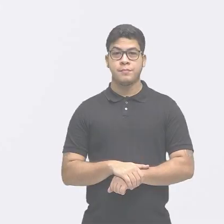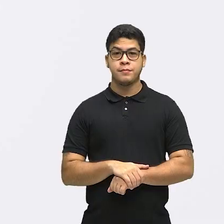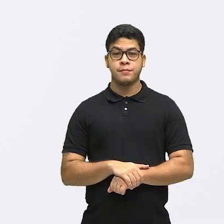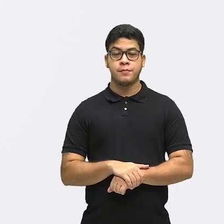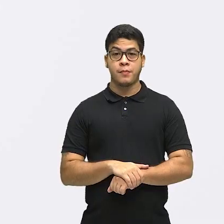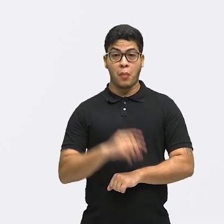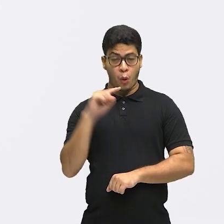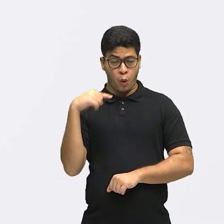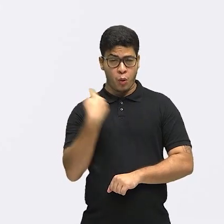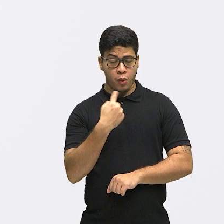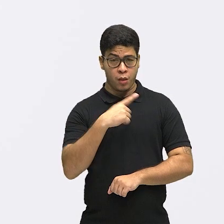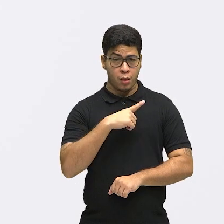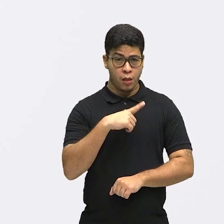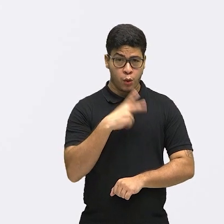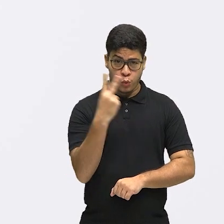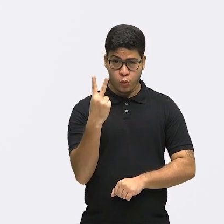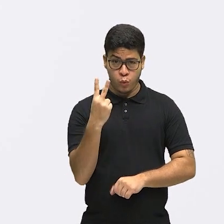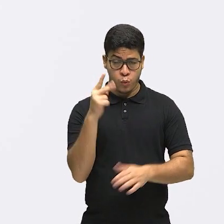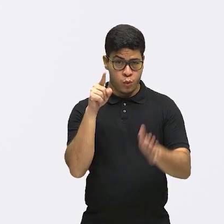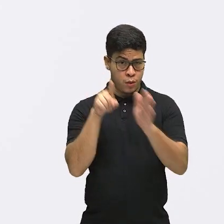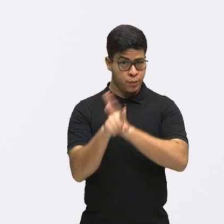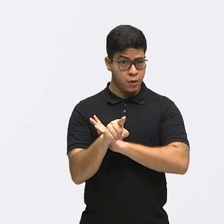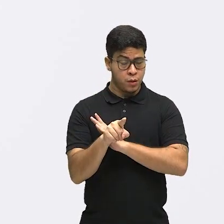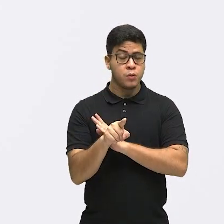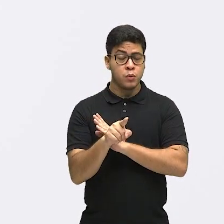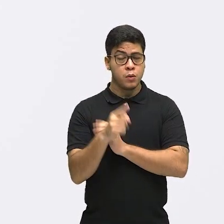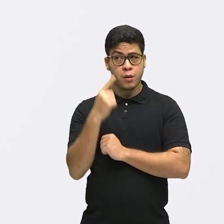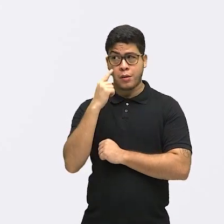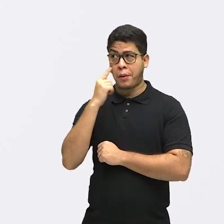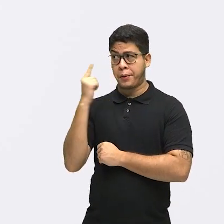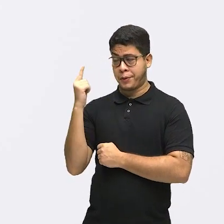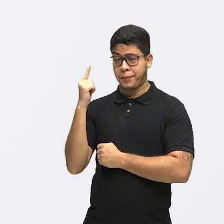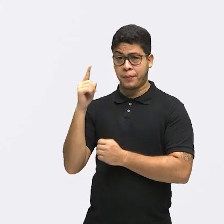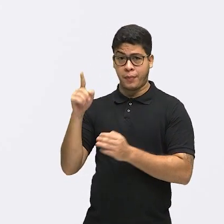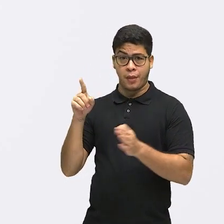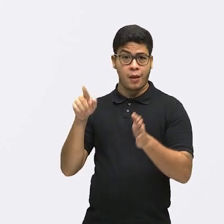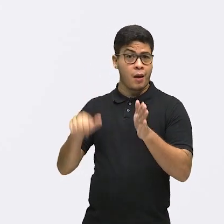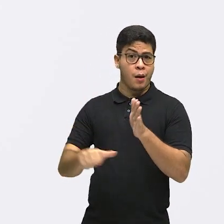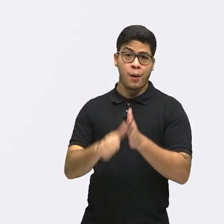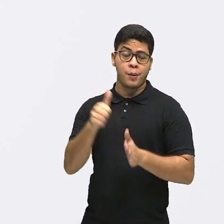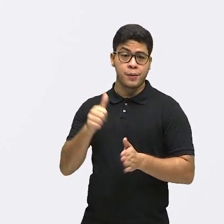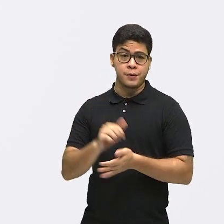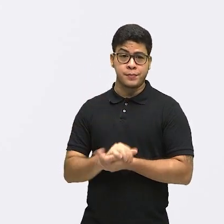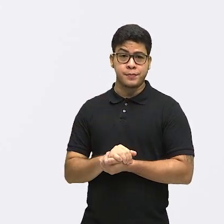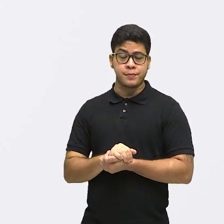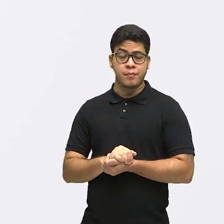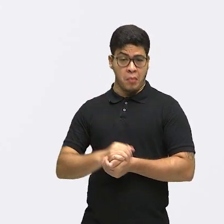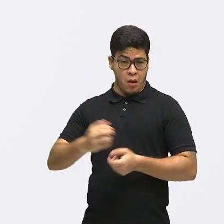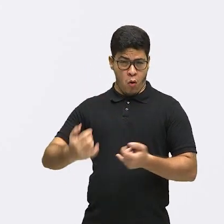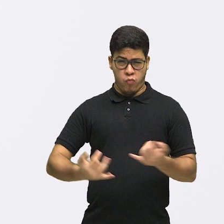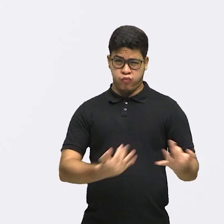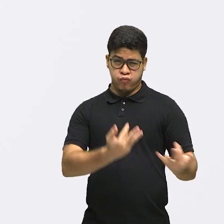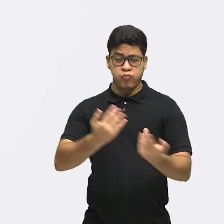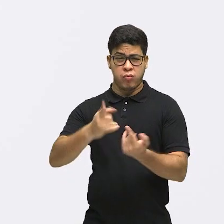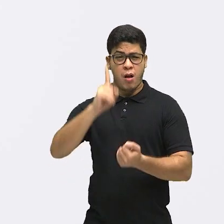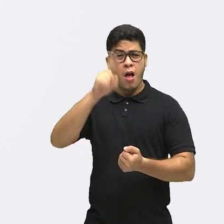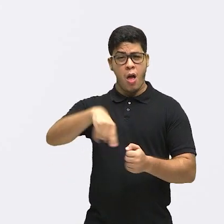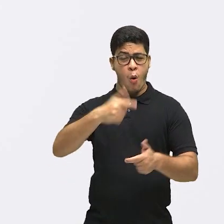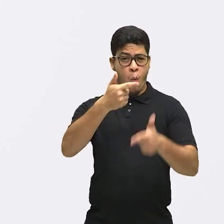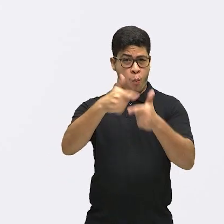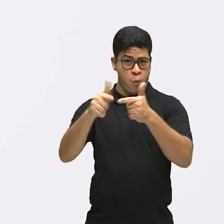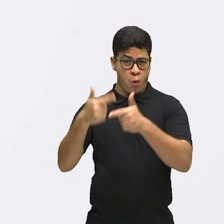Nós temos aí duas questões para vocês da nossa dinâmica local interativa. Vamos para a questão 1. As queimadas são um problema